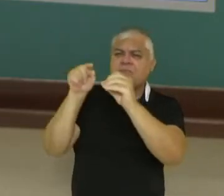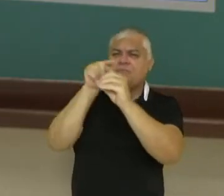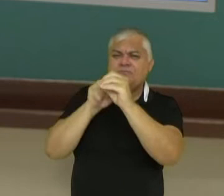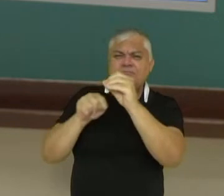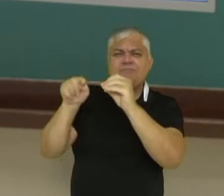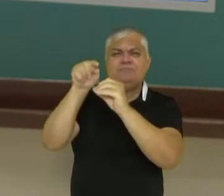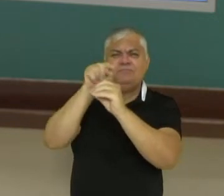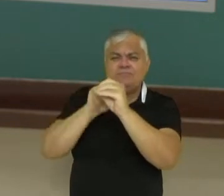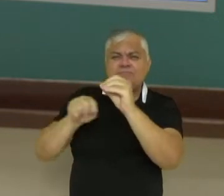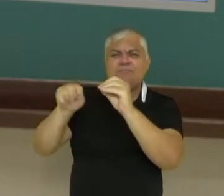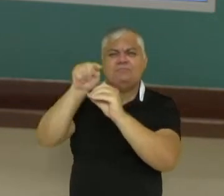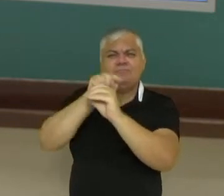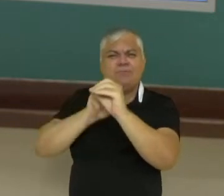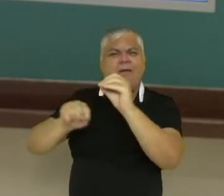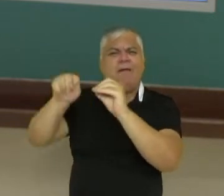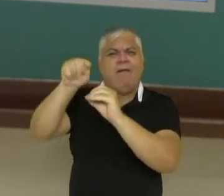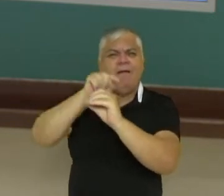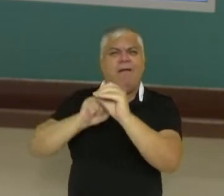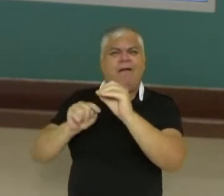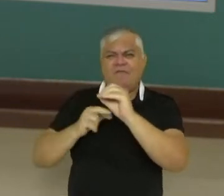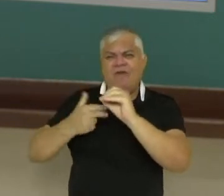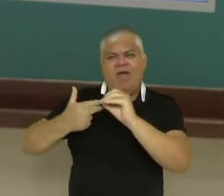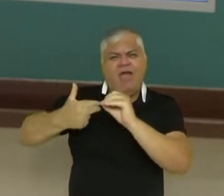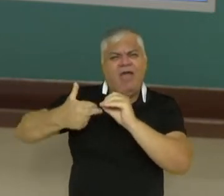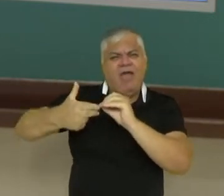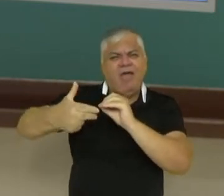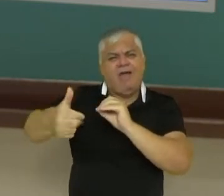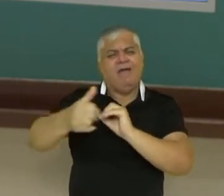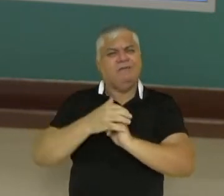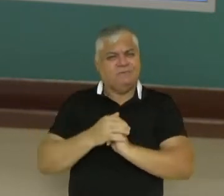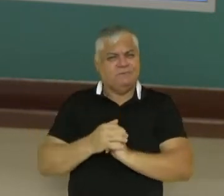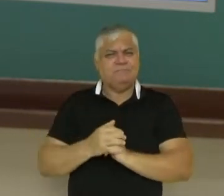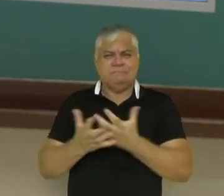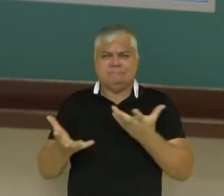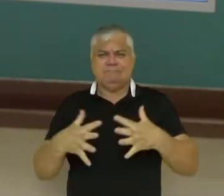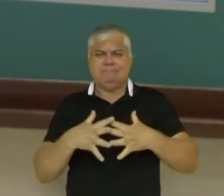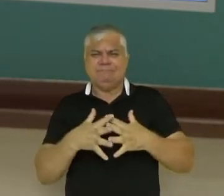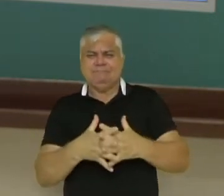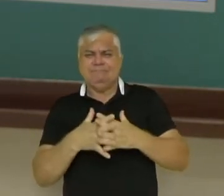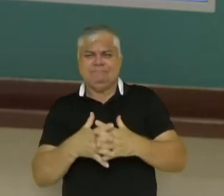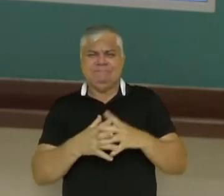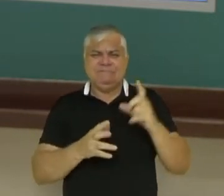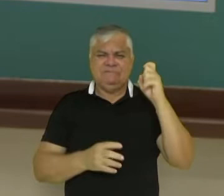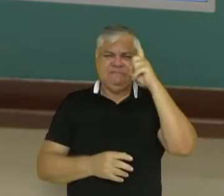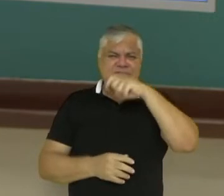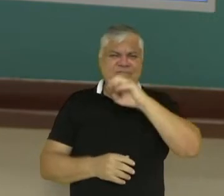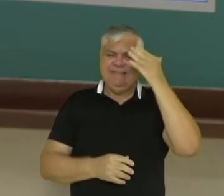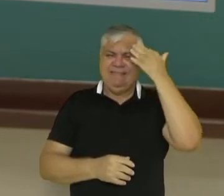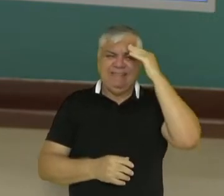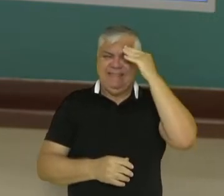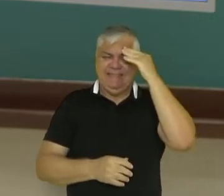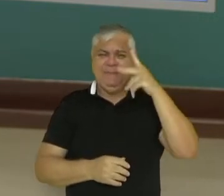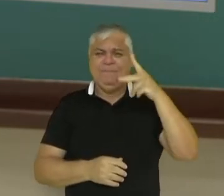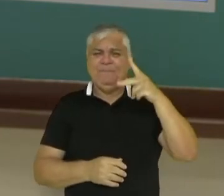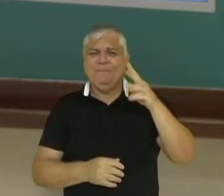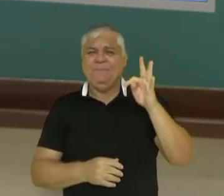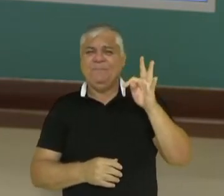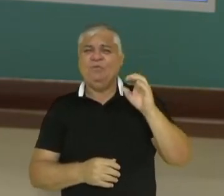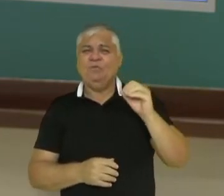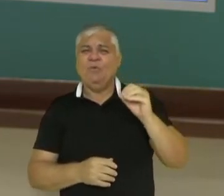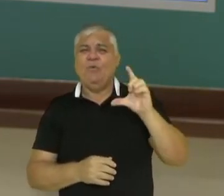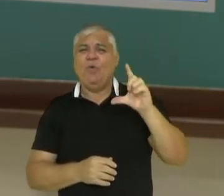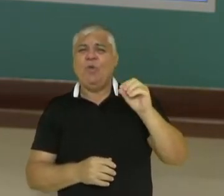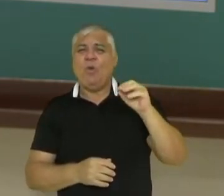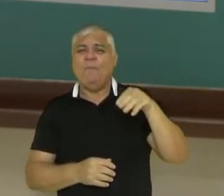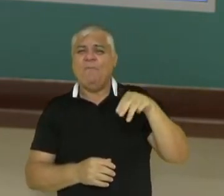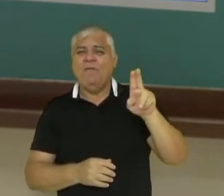né? Esses círculos excêntricos ali, como foi aplicado por Ptolomeu. Só que era um negócio meio complicado, o negócio, certo? Se esse fenômeno foi justificado